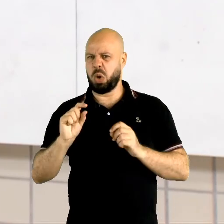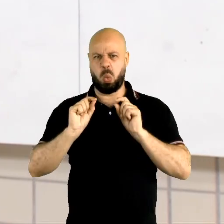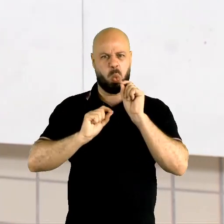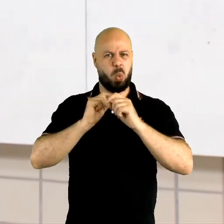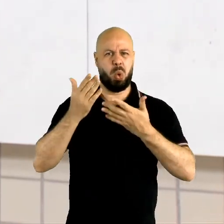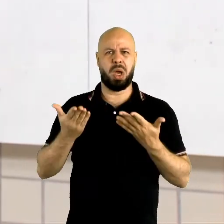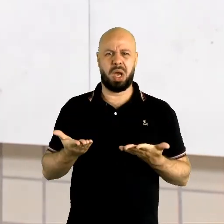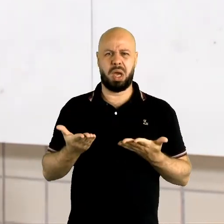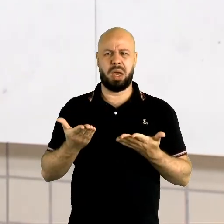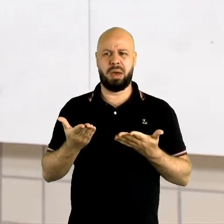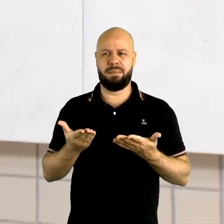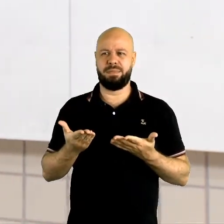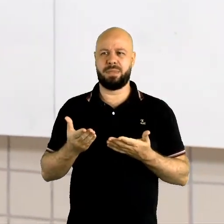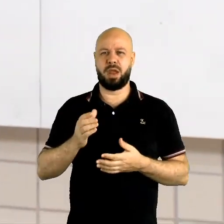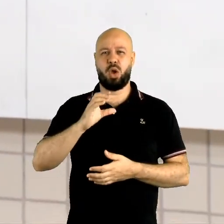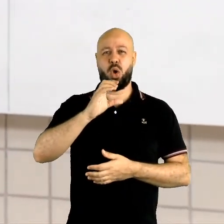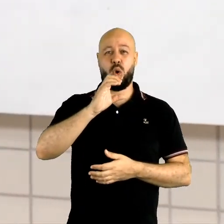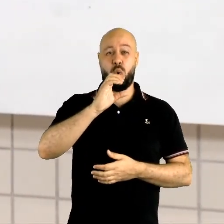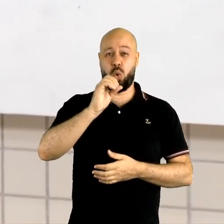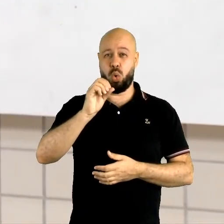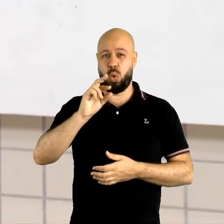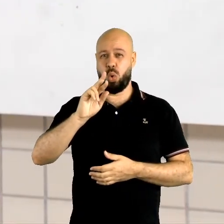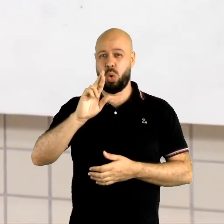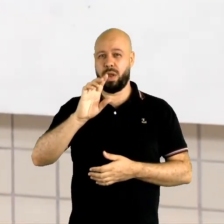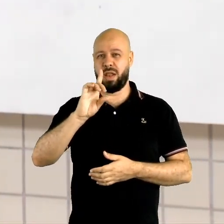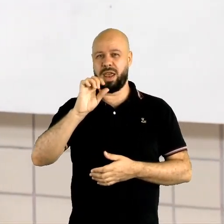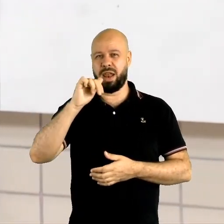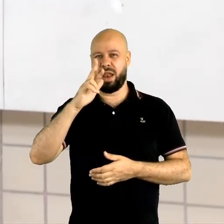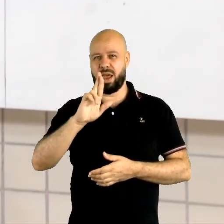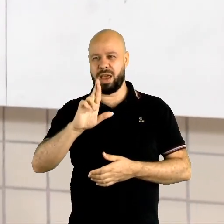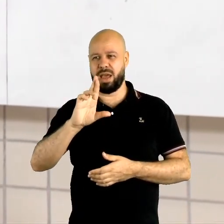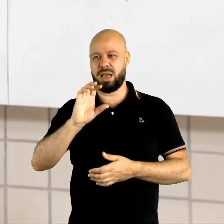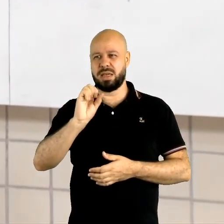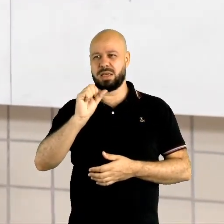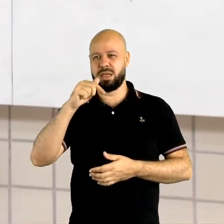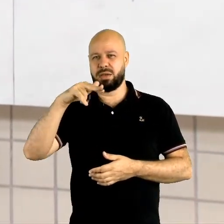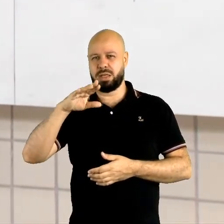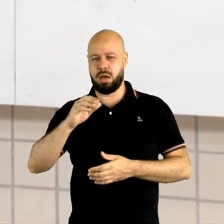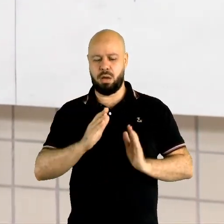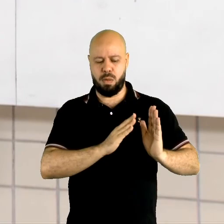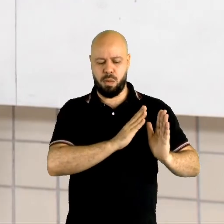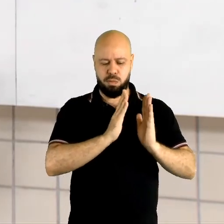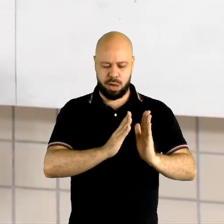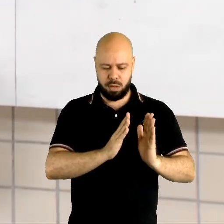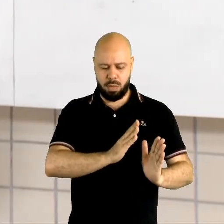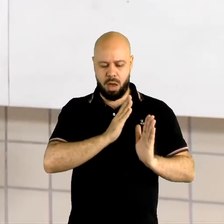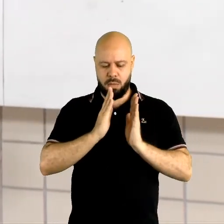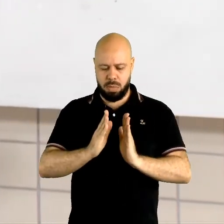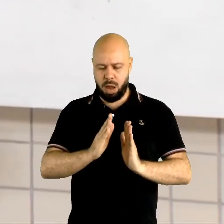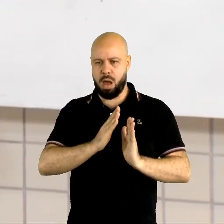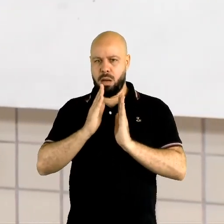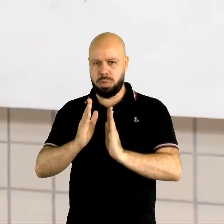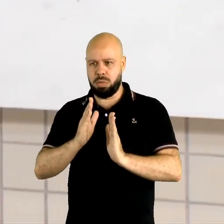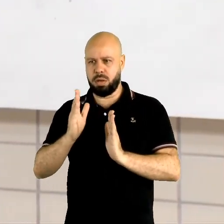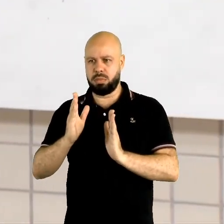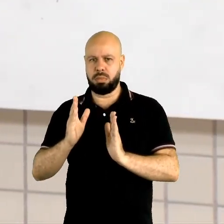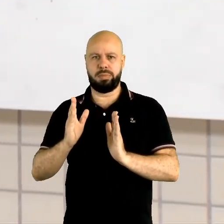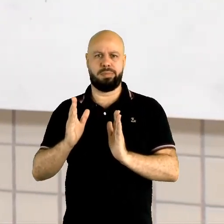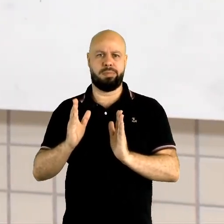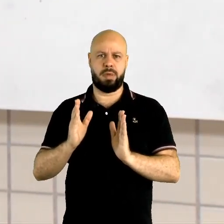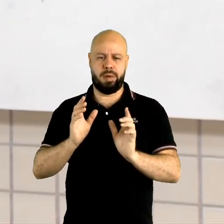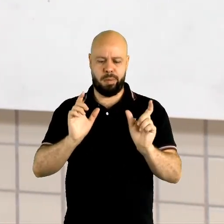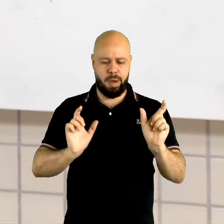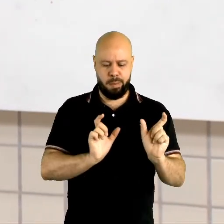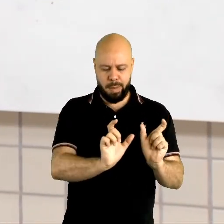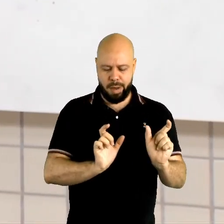Gente, coordenar a sequência, botar em ordem. Você não vai começar você já